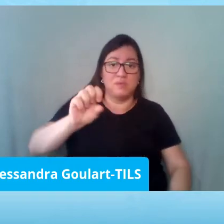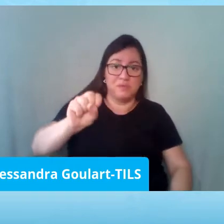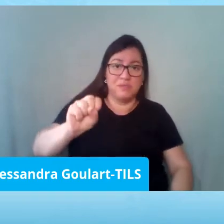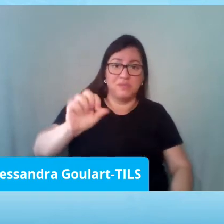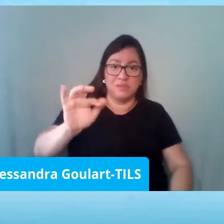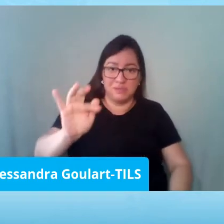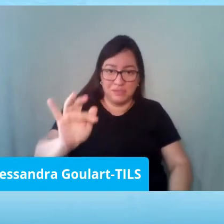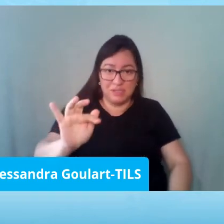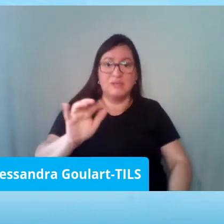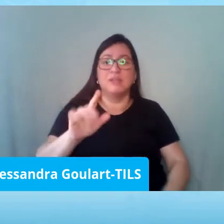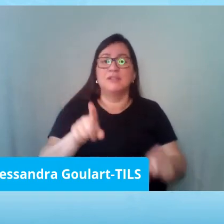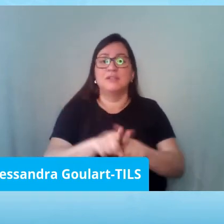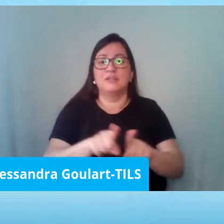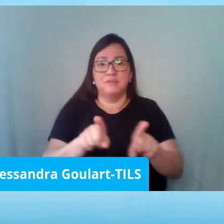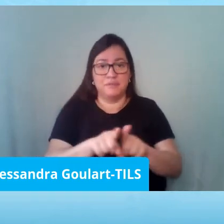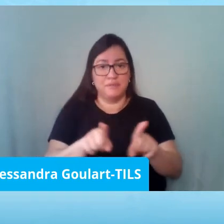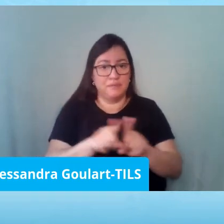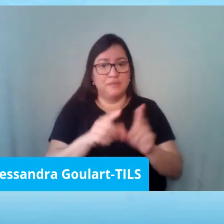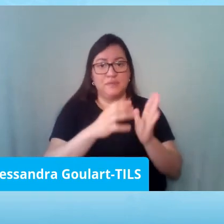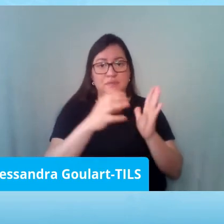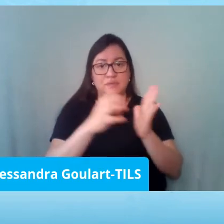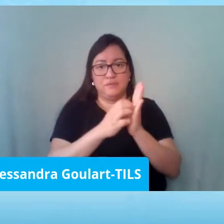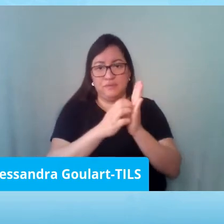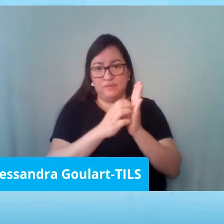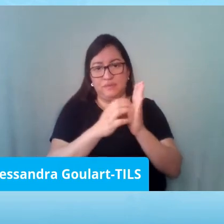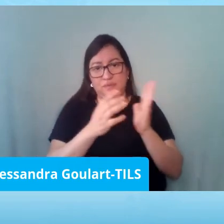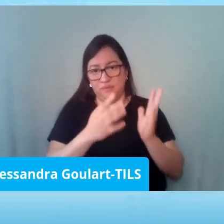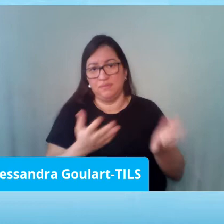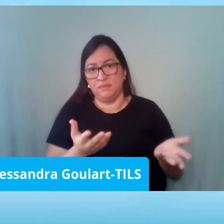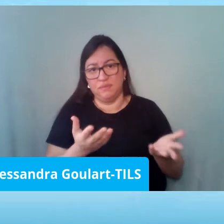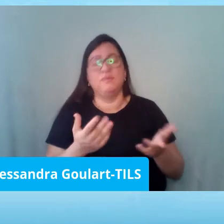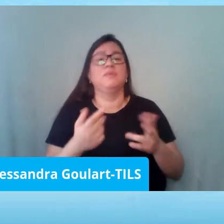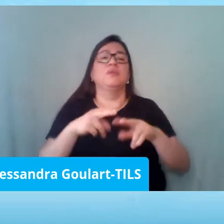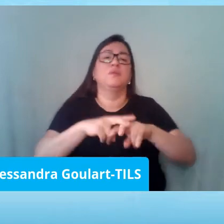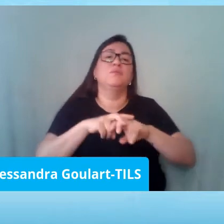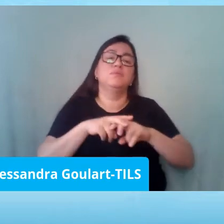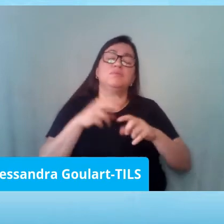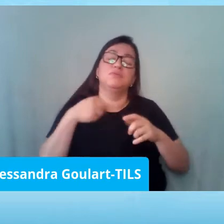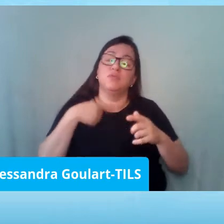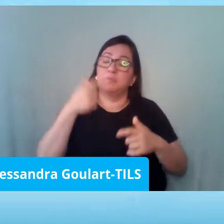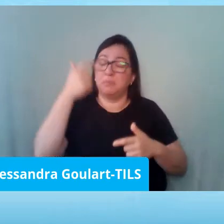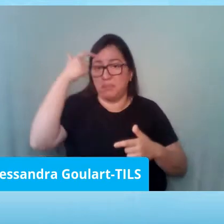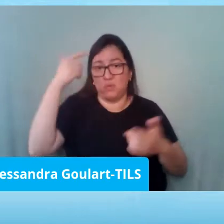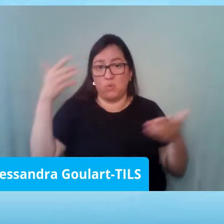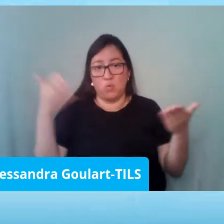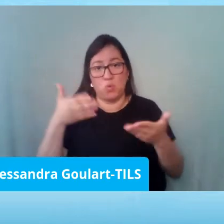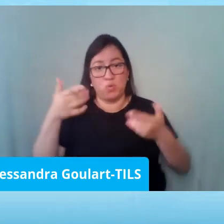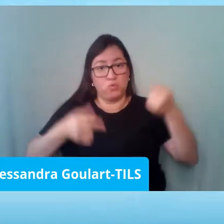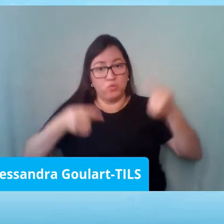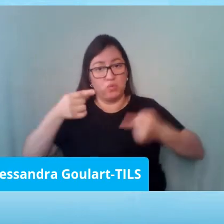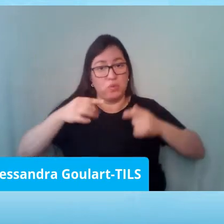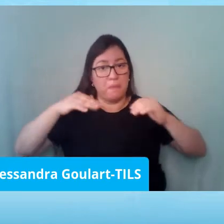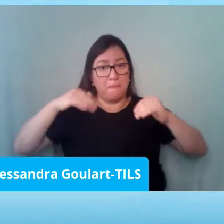gente pensar em trabalhar especificamente com esses dois agravos.